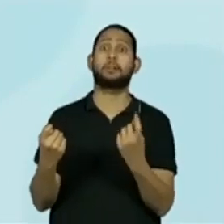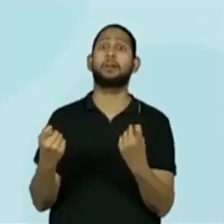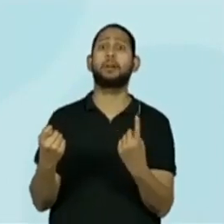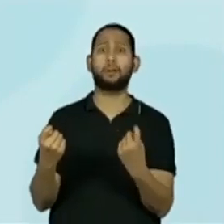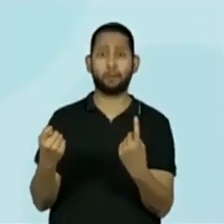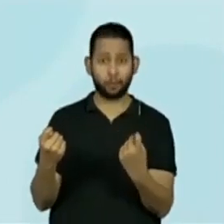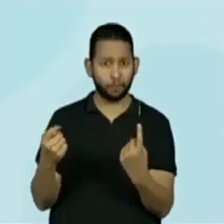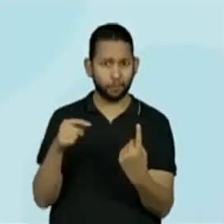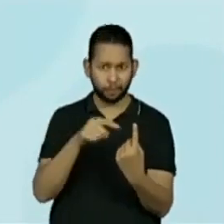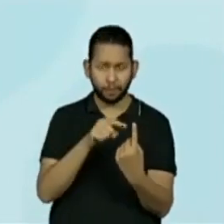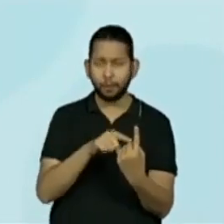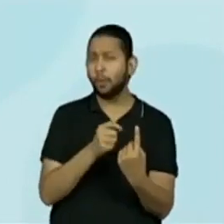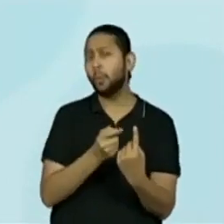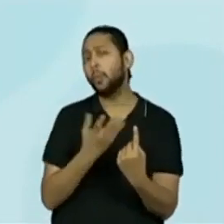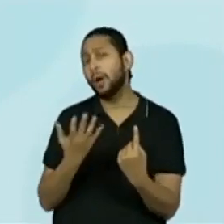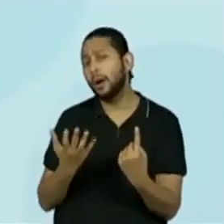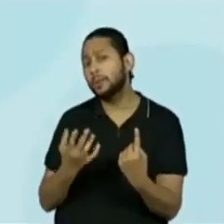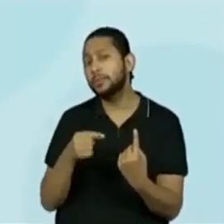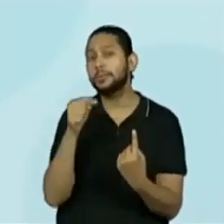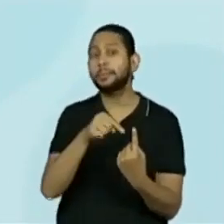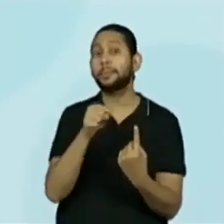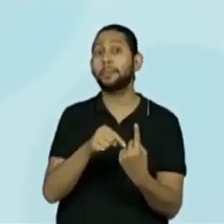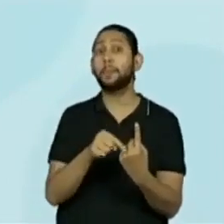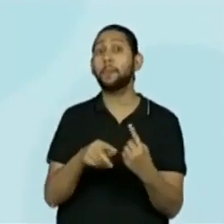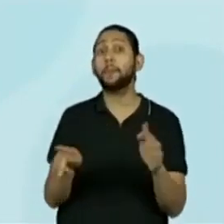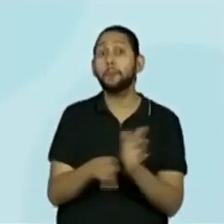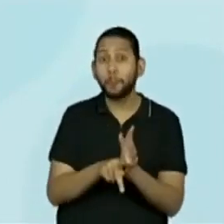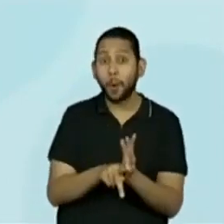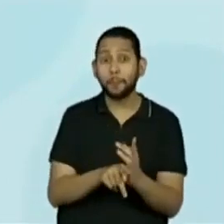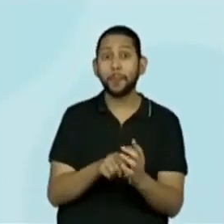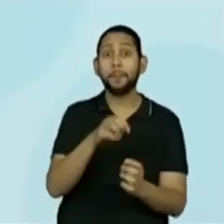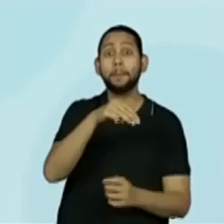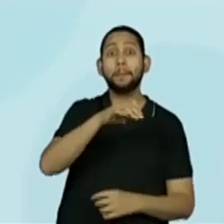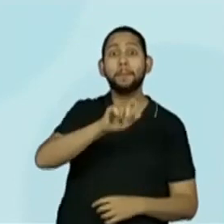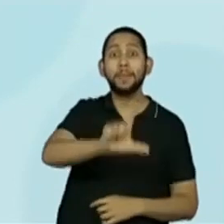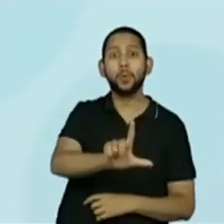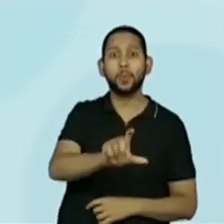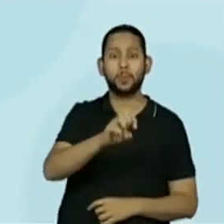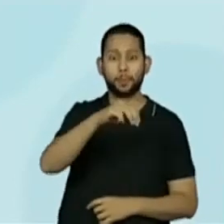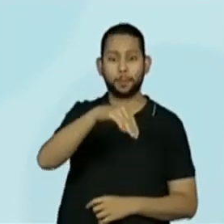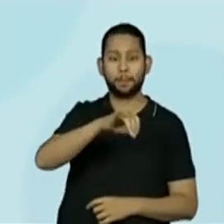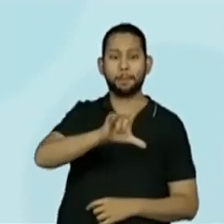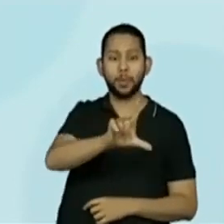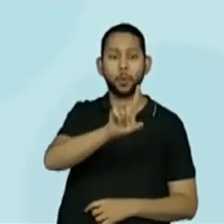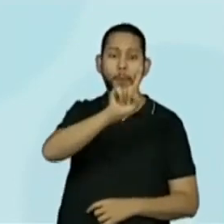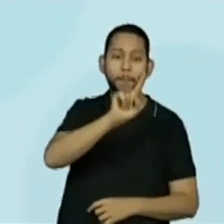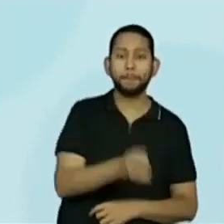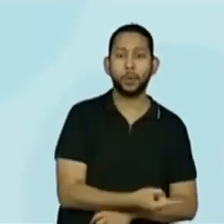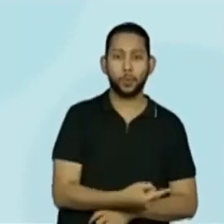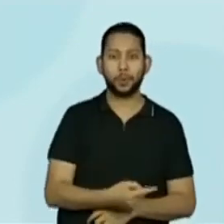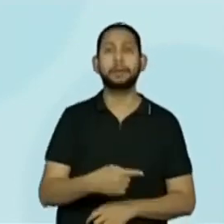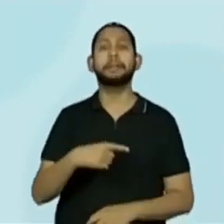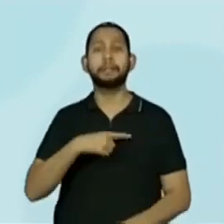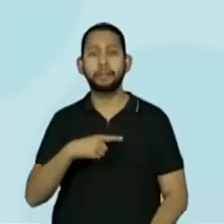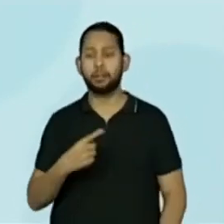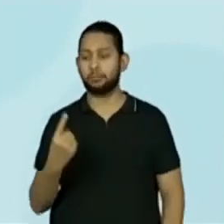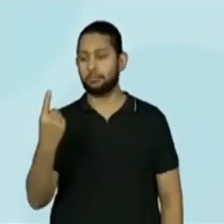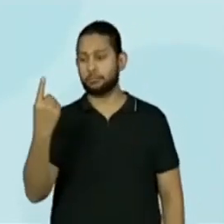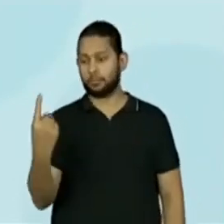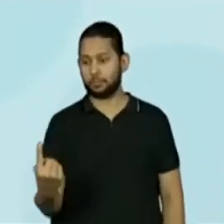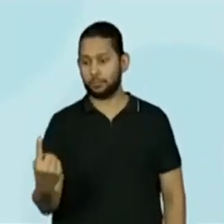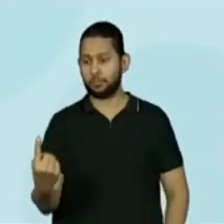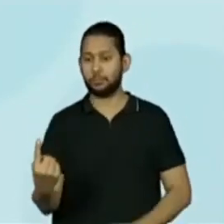ordem das unidades, porém, na classe dos milhares. Isso significa que ele equivale a 1000,